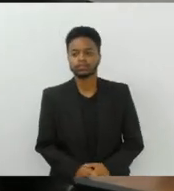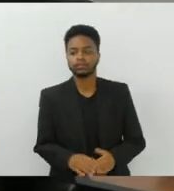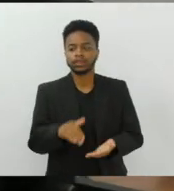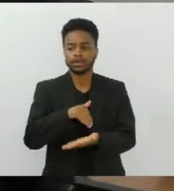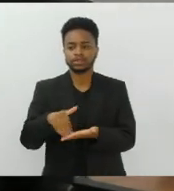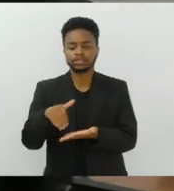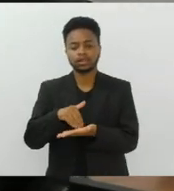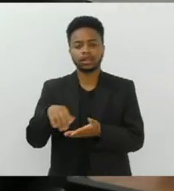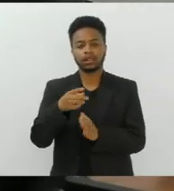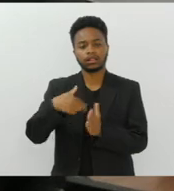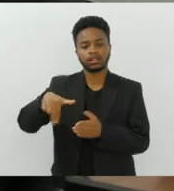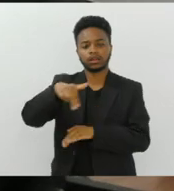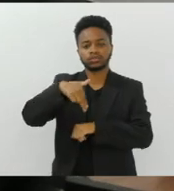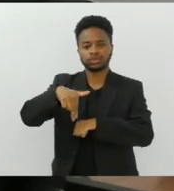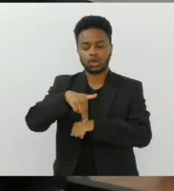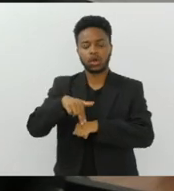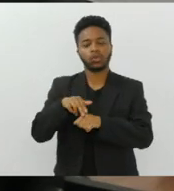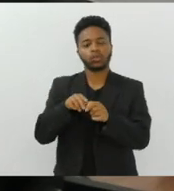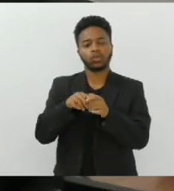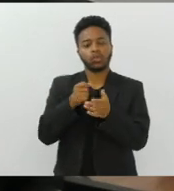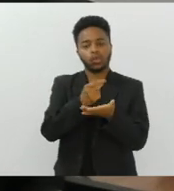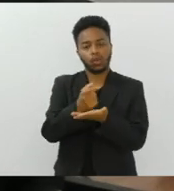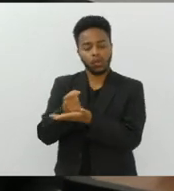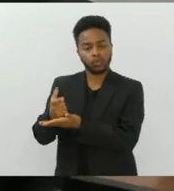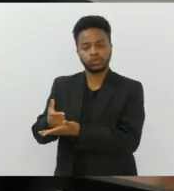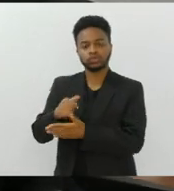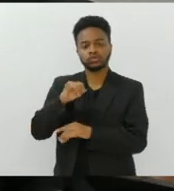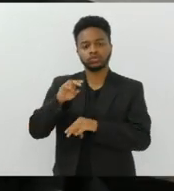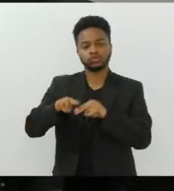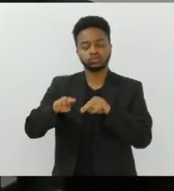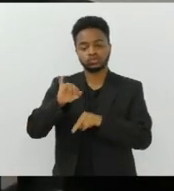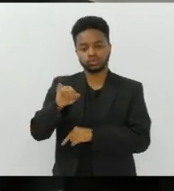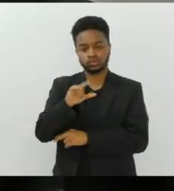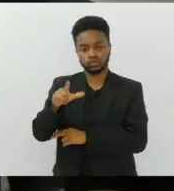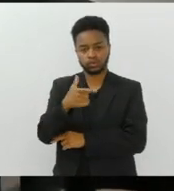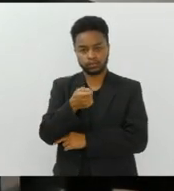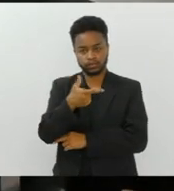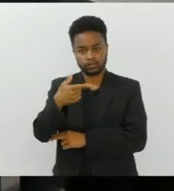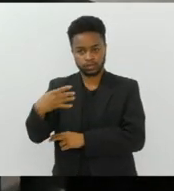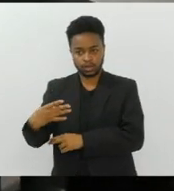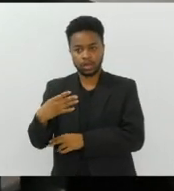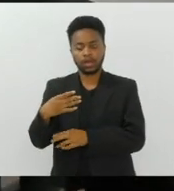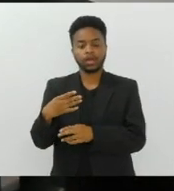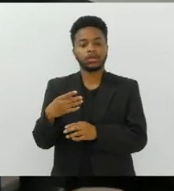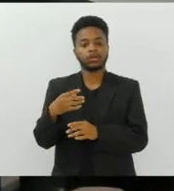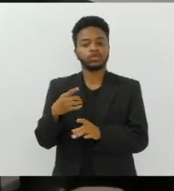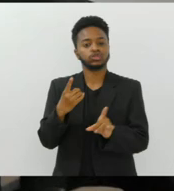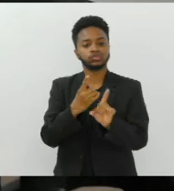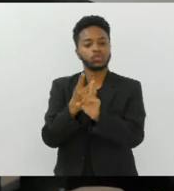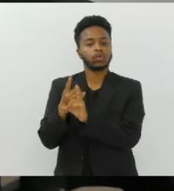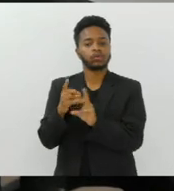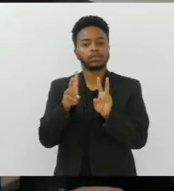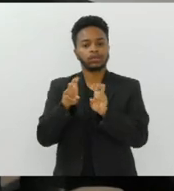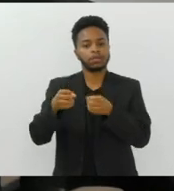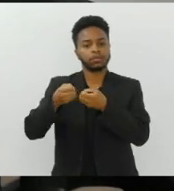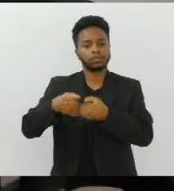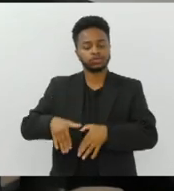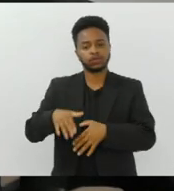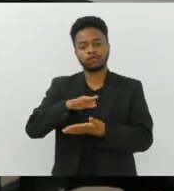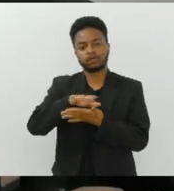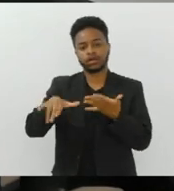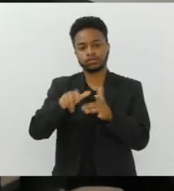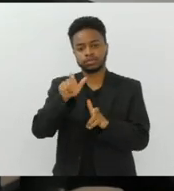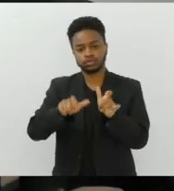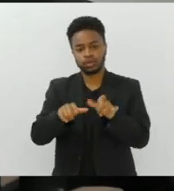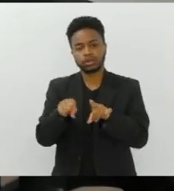de 2024, notificou planos de saúde após cancelamento que afetavam 2.652 beneficiários, incluindo